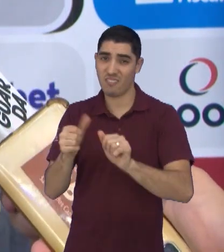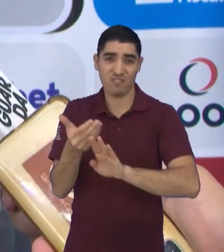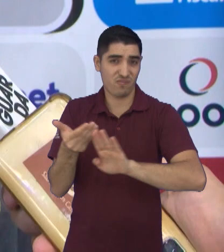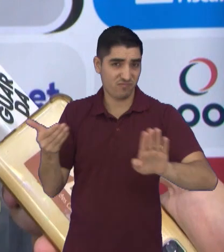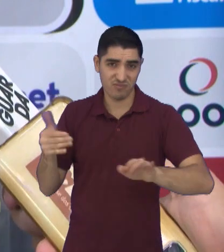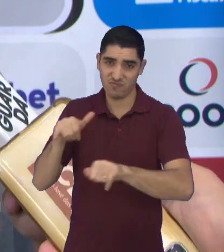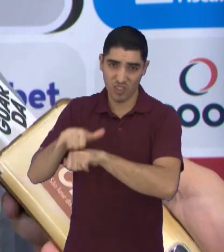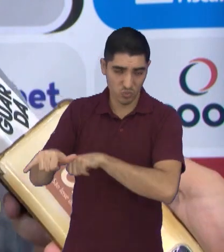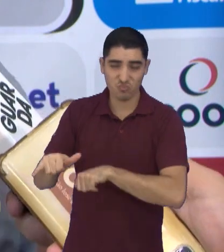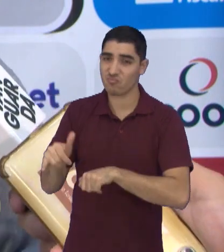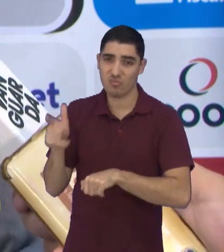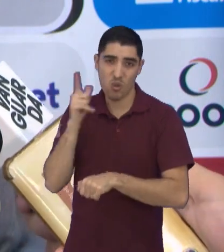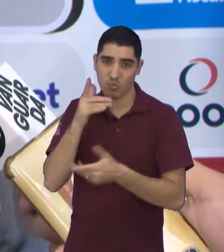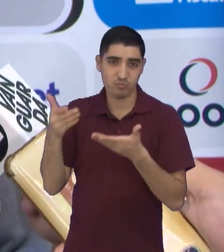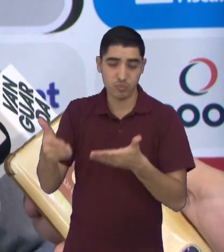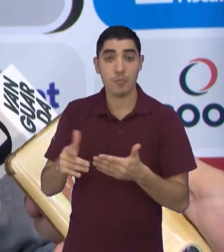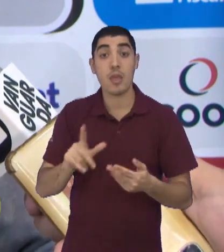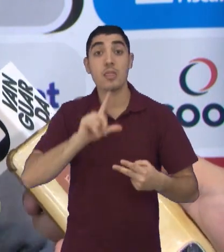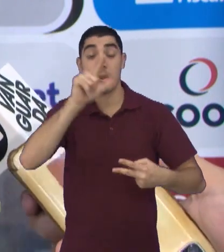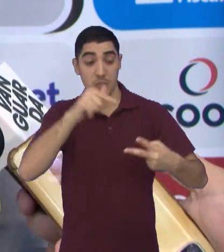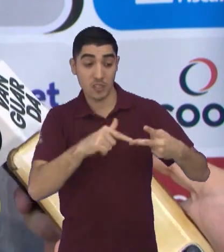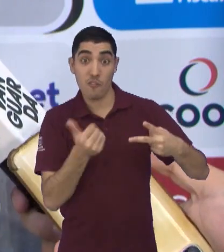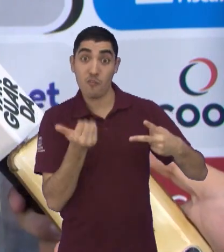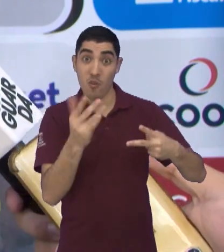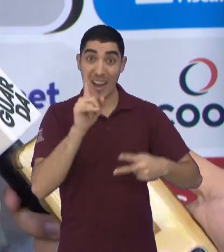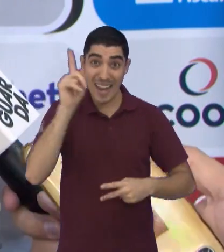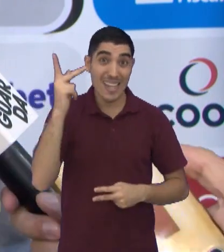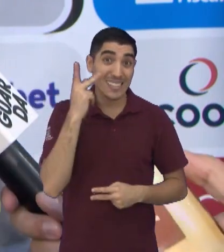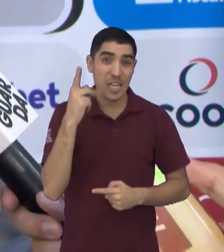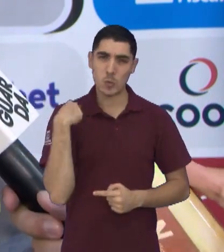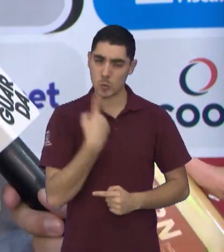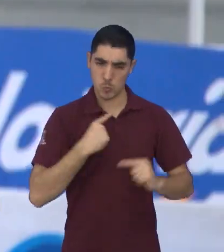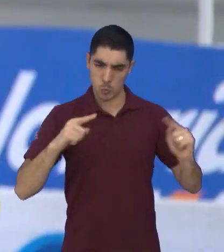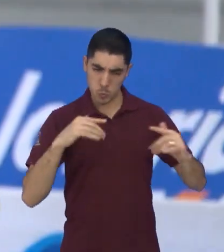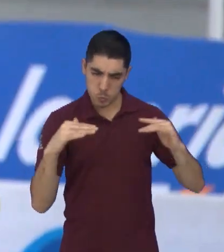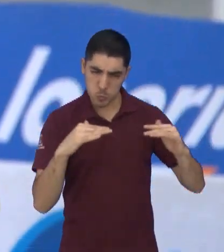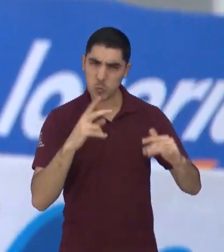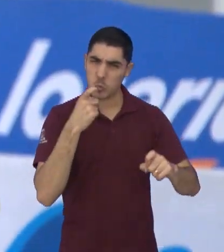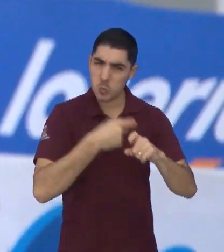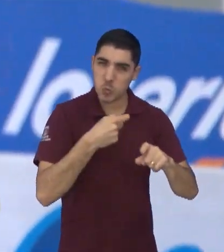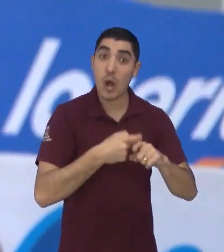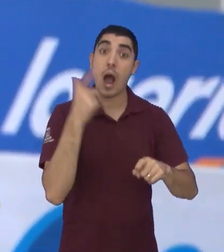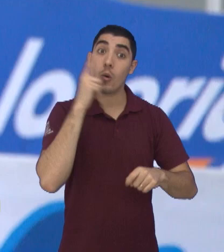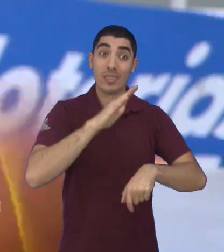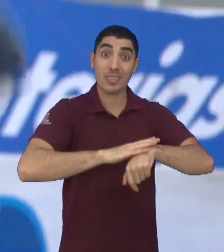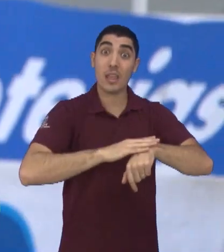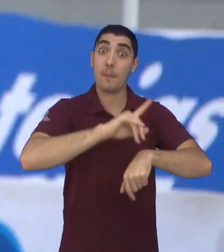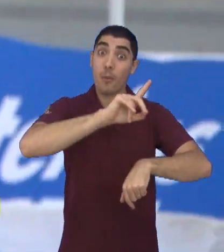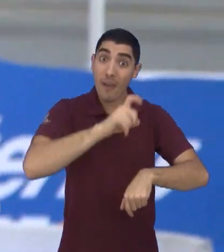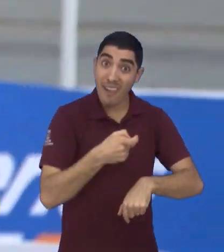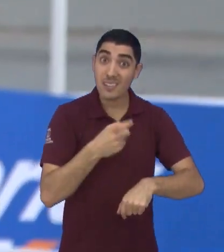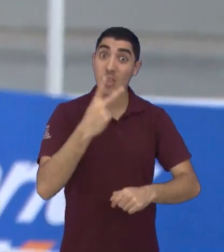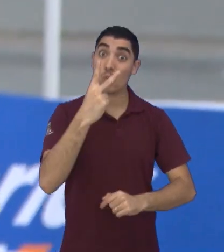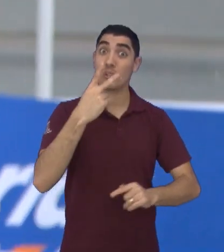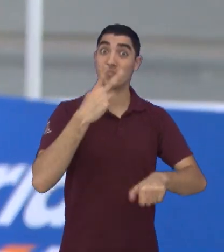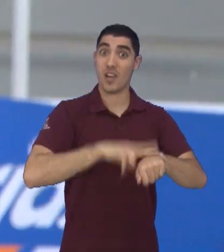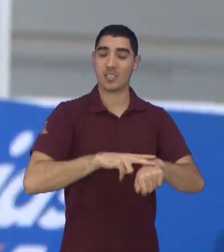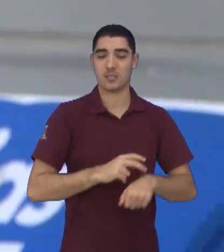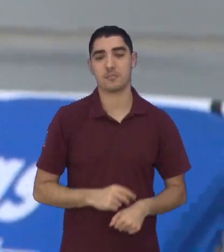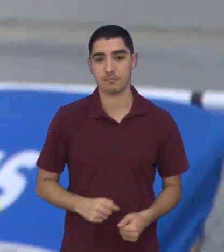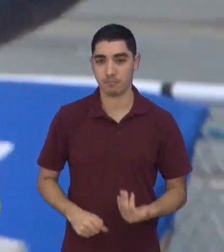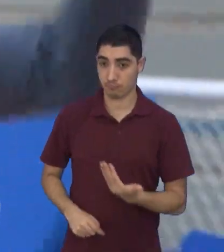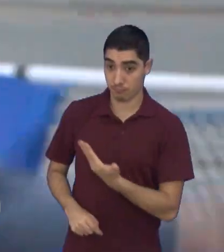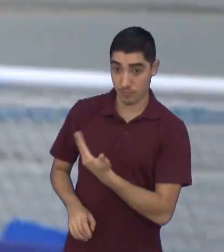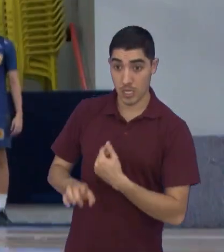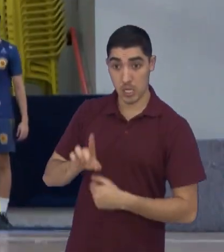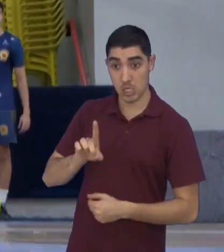em 2 prorrogações, um jogo muito, muito parelho, muito equilibrado. Para o armador Diego Figueiredo, remanescente do